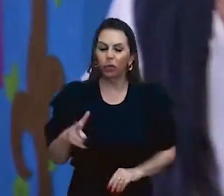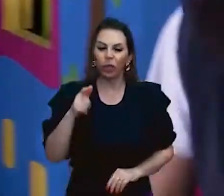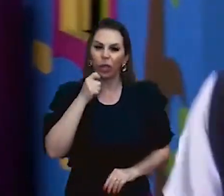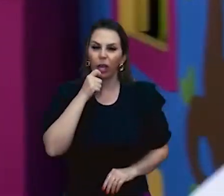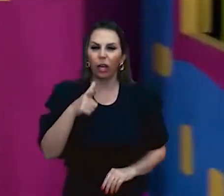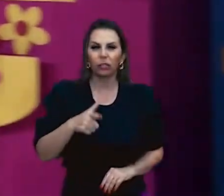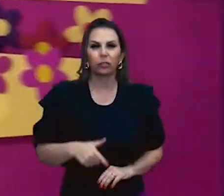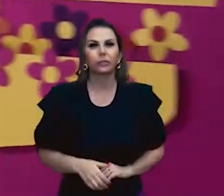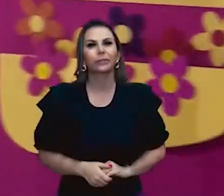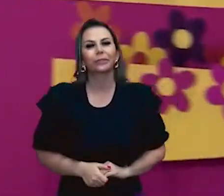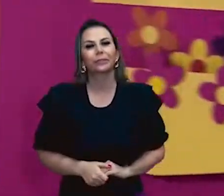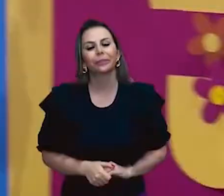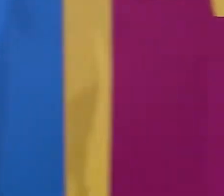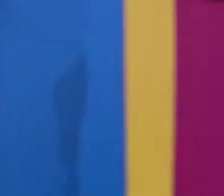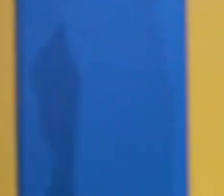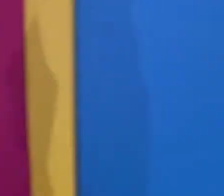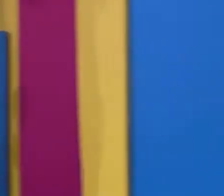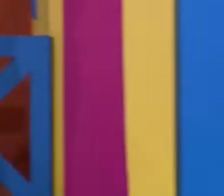Sem graça.